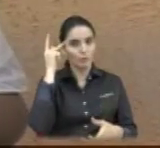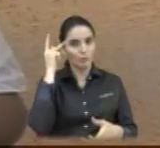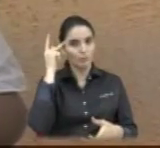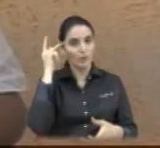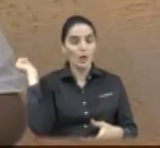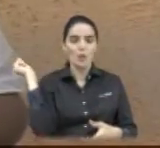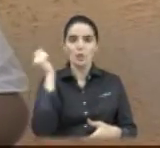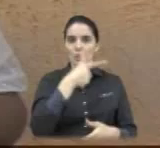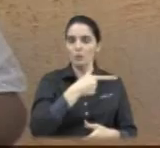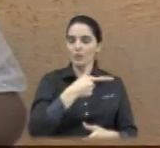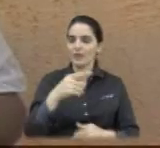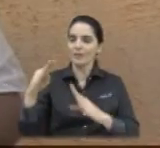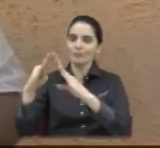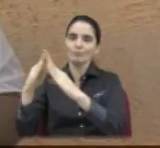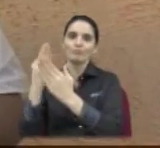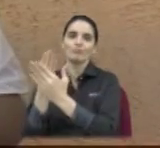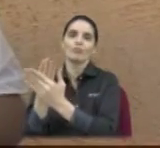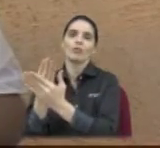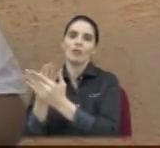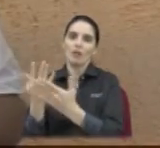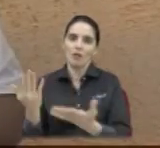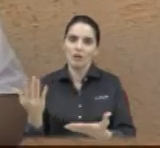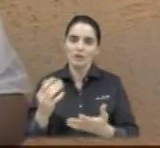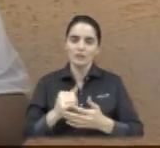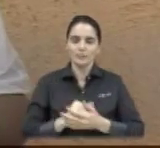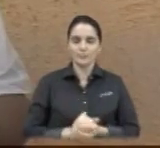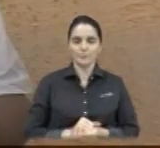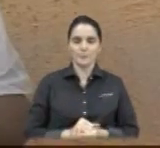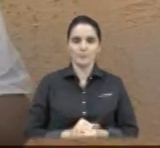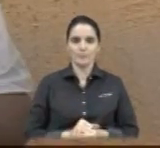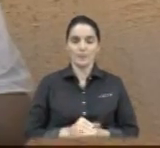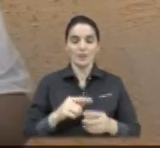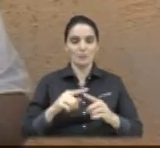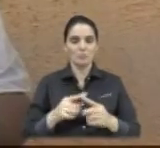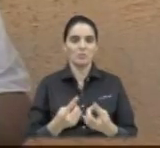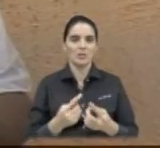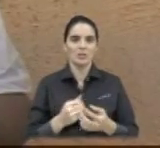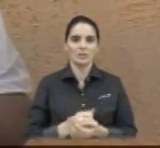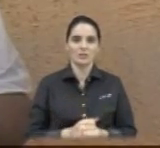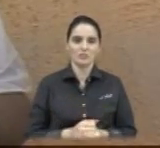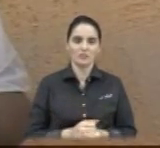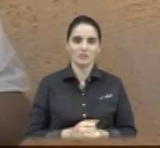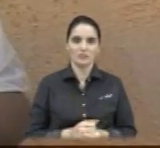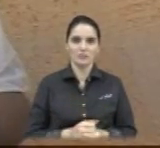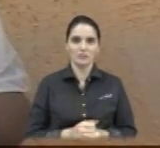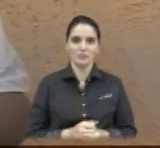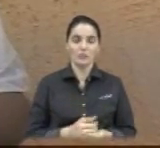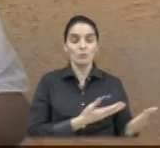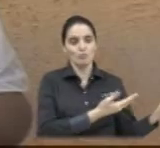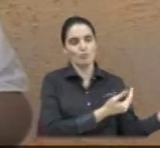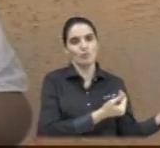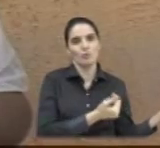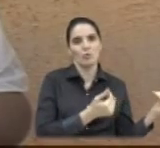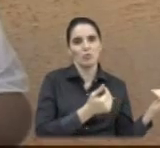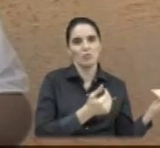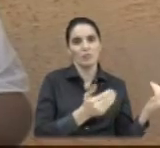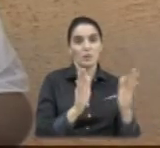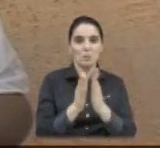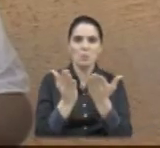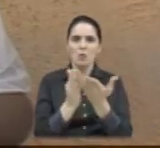essas medidas atingem principalmente a juventude pobre e da periferia que a todo custo resistir ao processo de esfacelamento